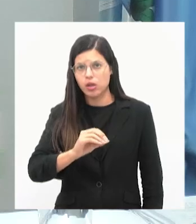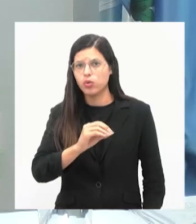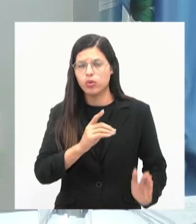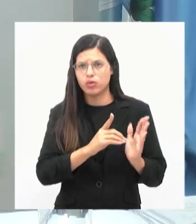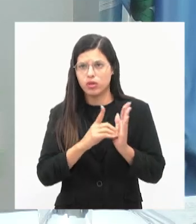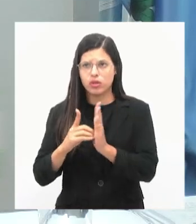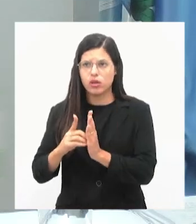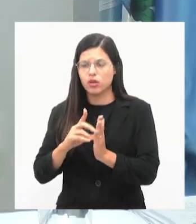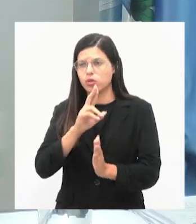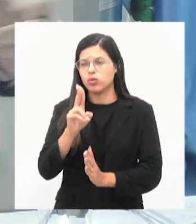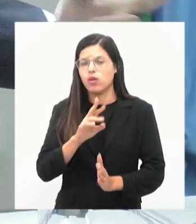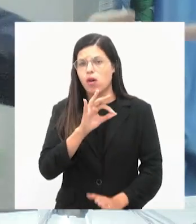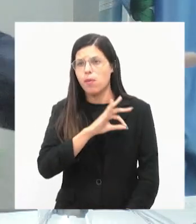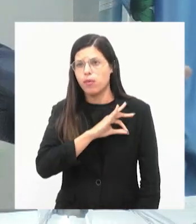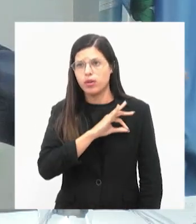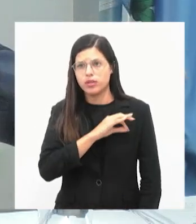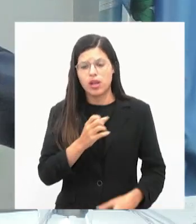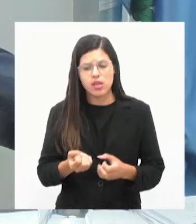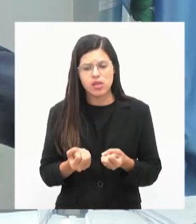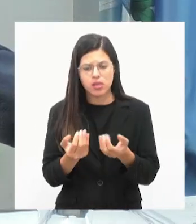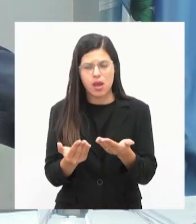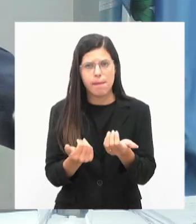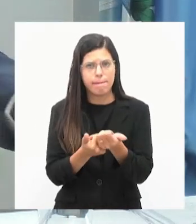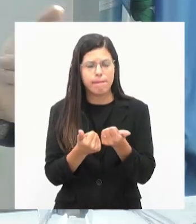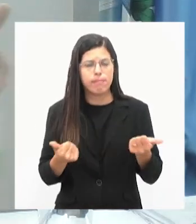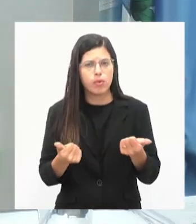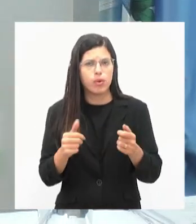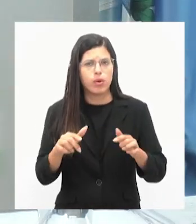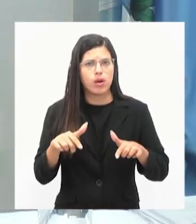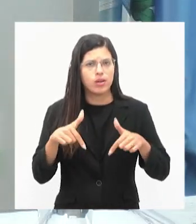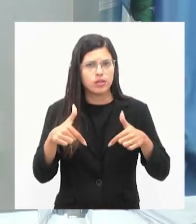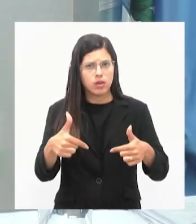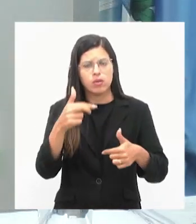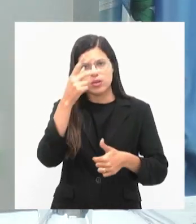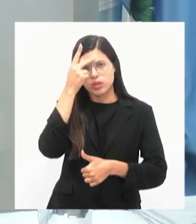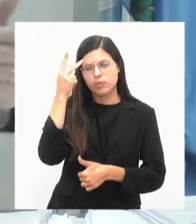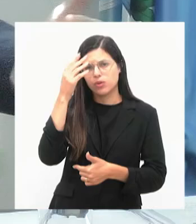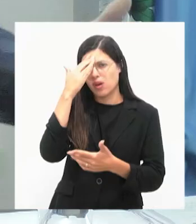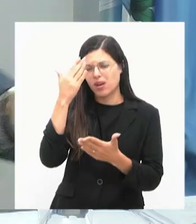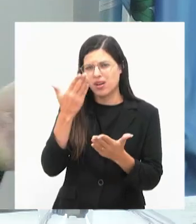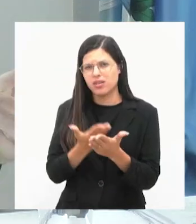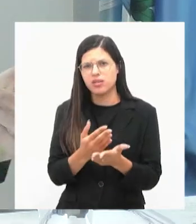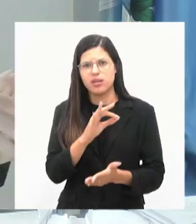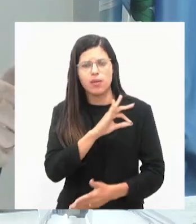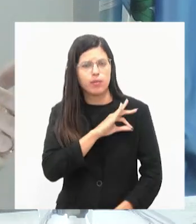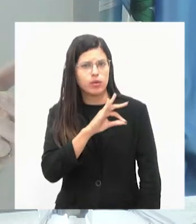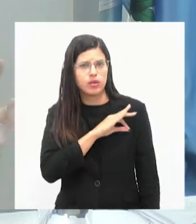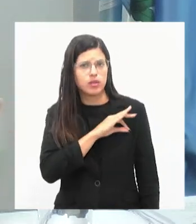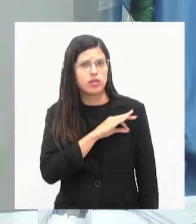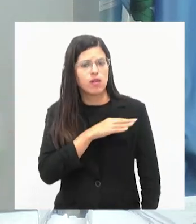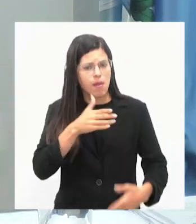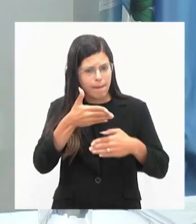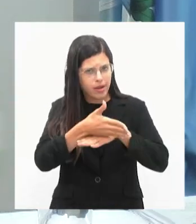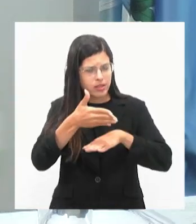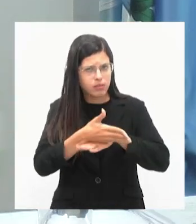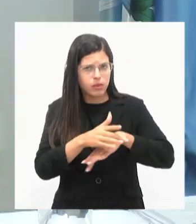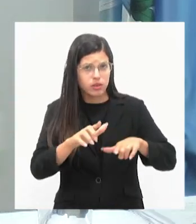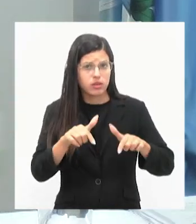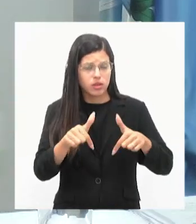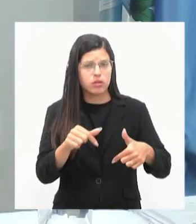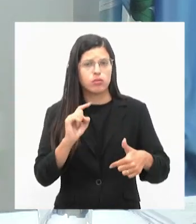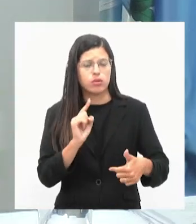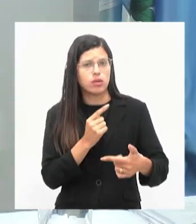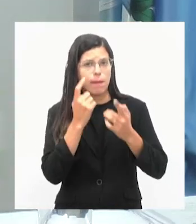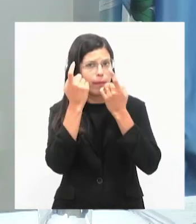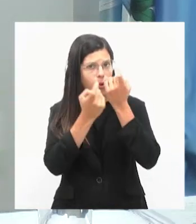a polícia para dar apoio a essas operações. E as pessoas achavam que a polícia fazia parte daquilo. Então, a nossa preocupação era o